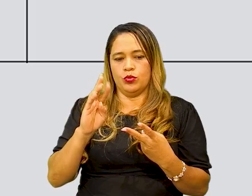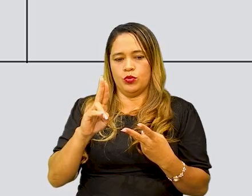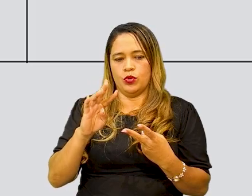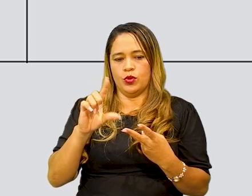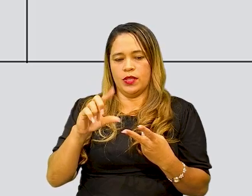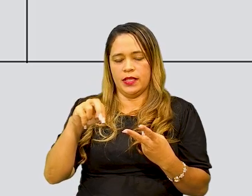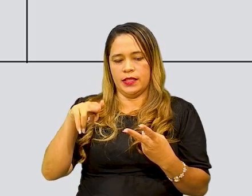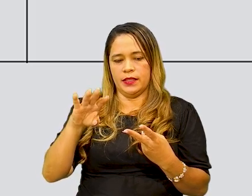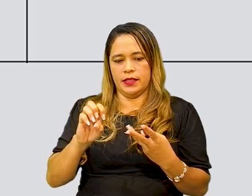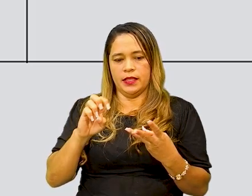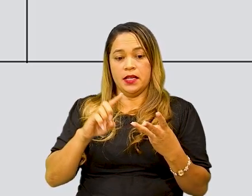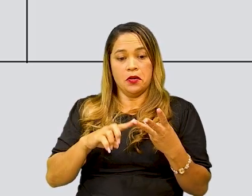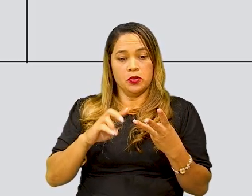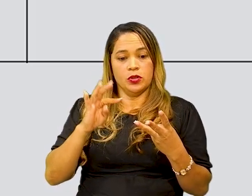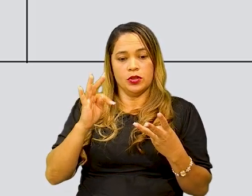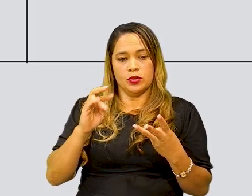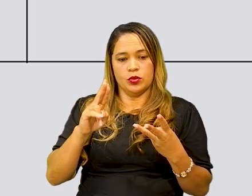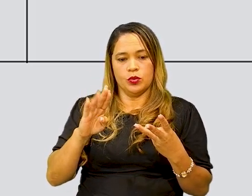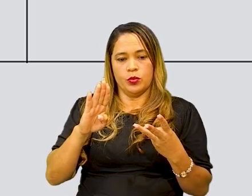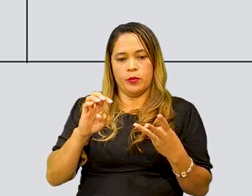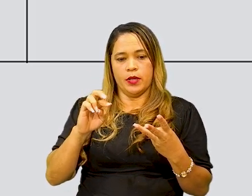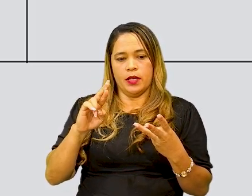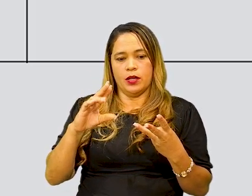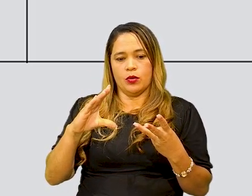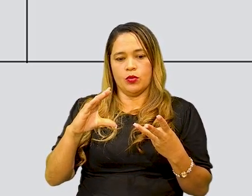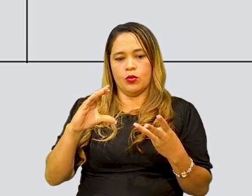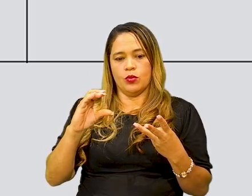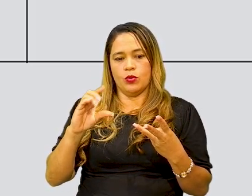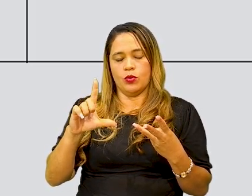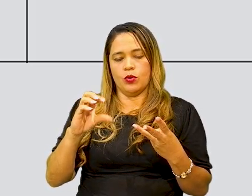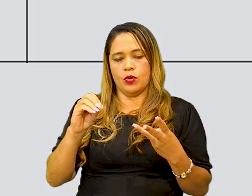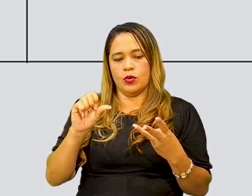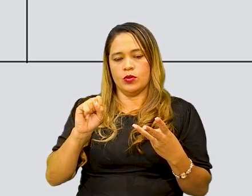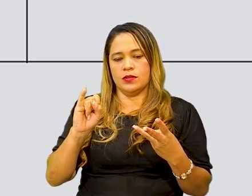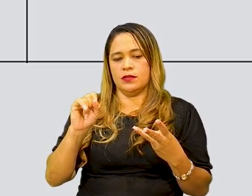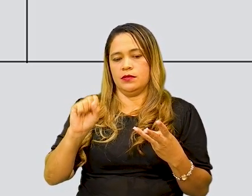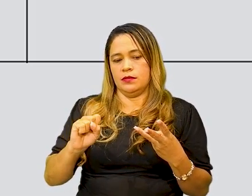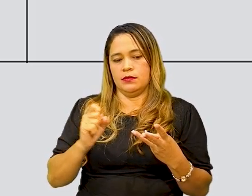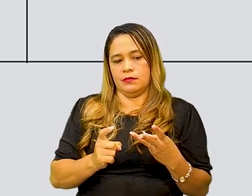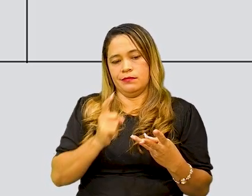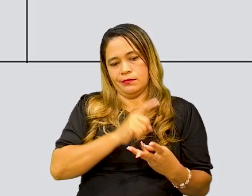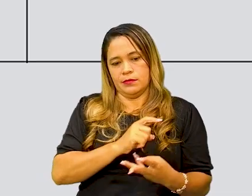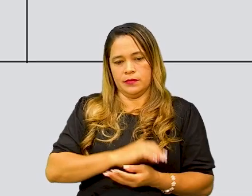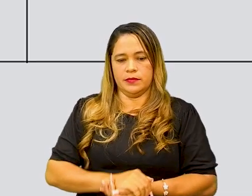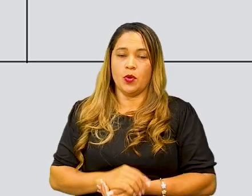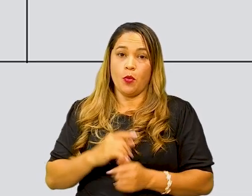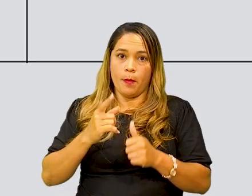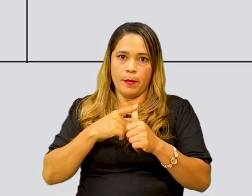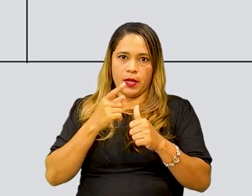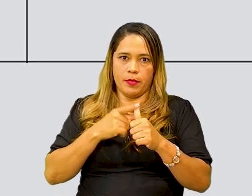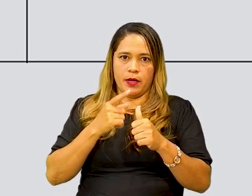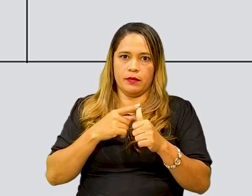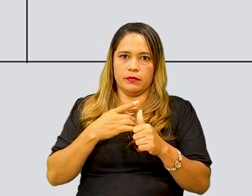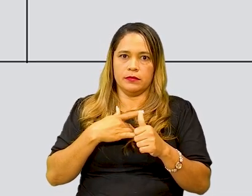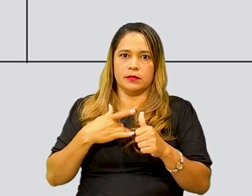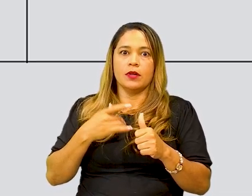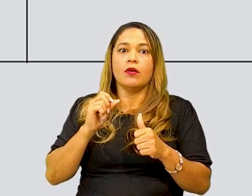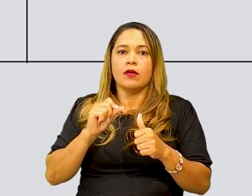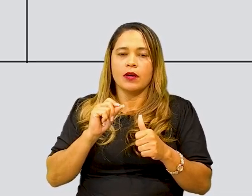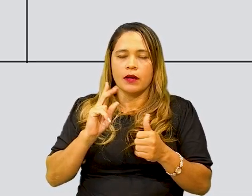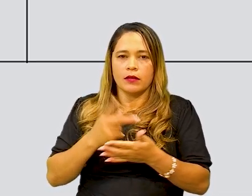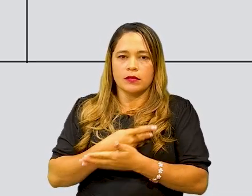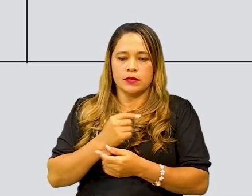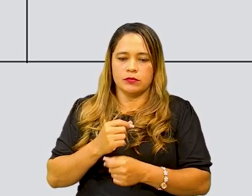ok? Qual é o principal sintoma da tuberculose? Tosse, galerinha. Esse aqui tem que saber na ponta da língua, tá? Tosse